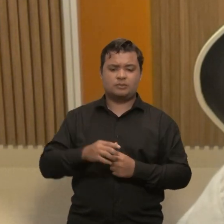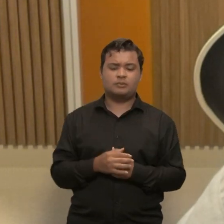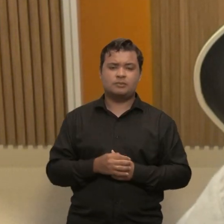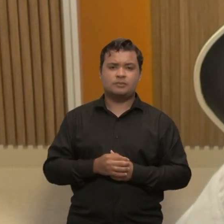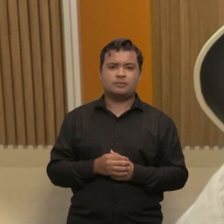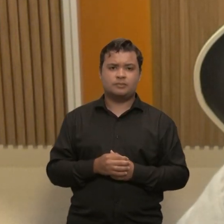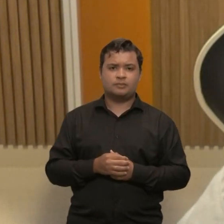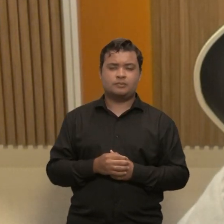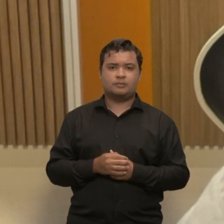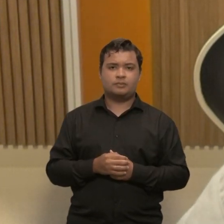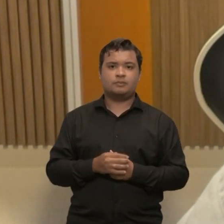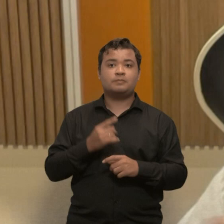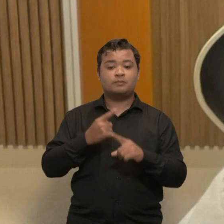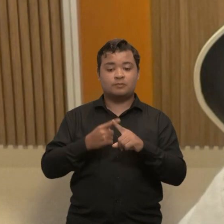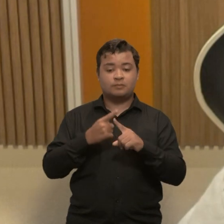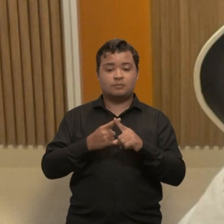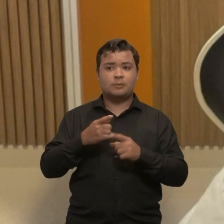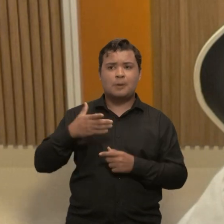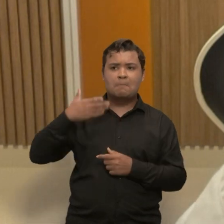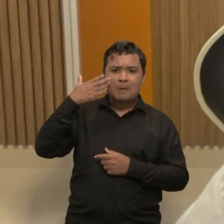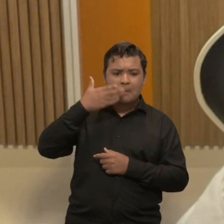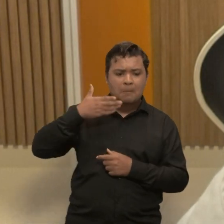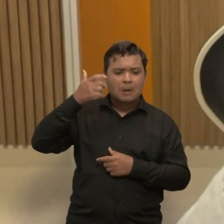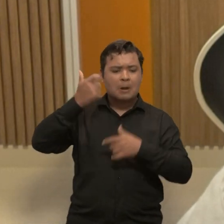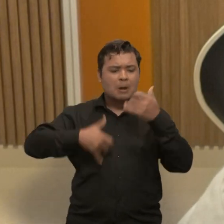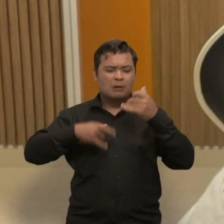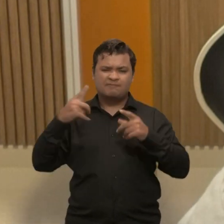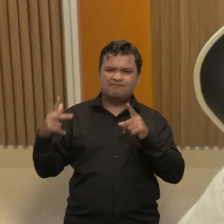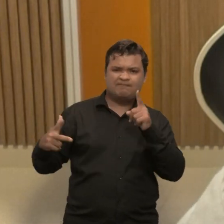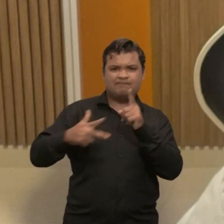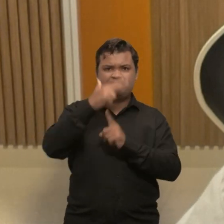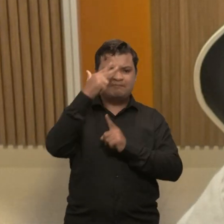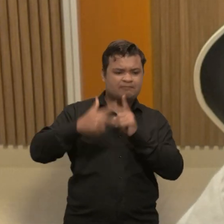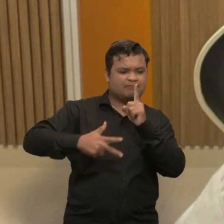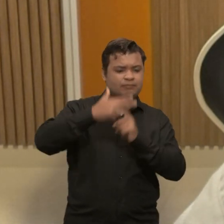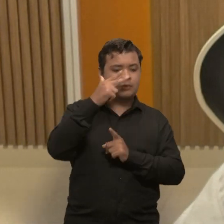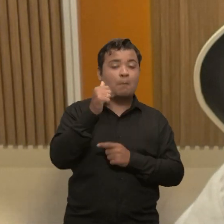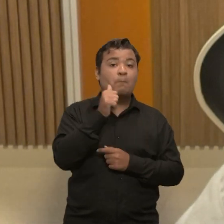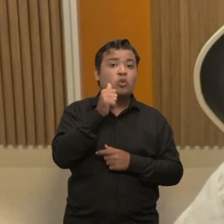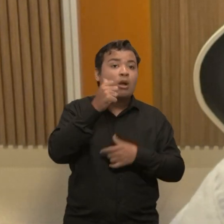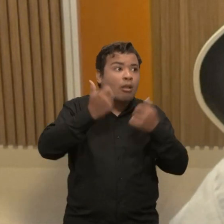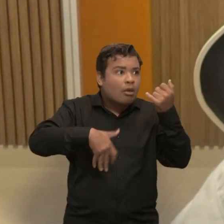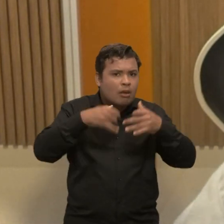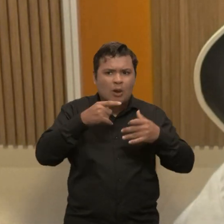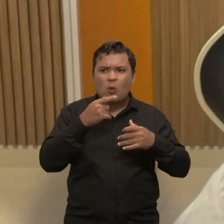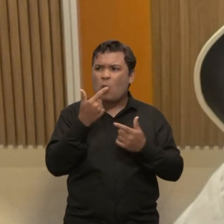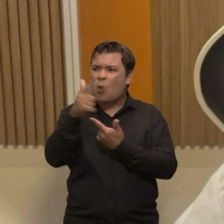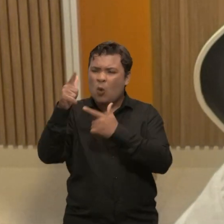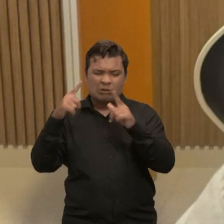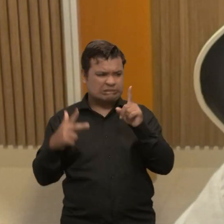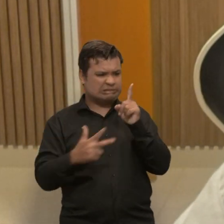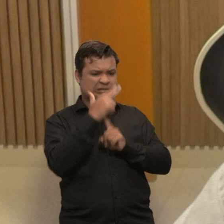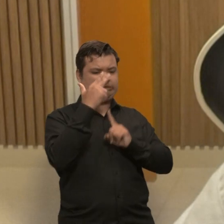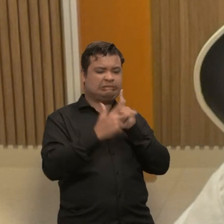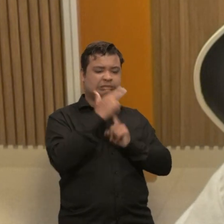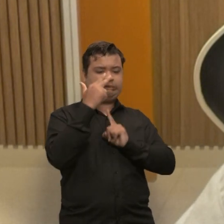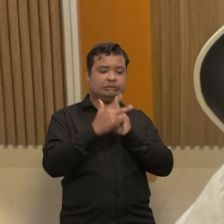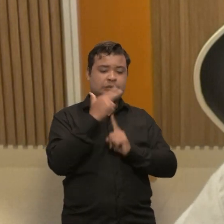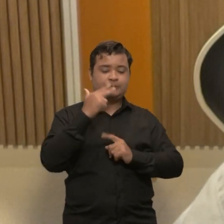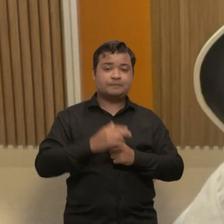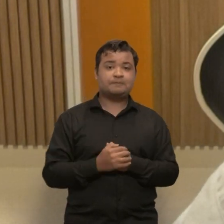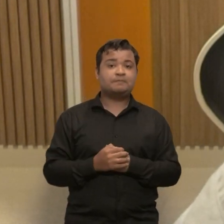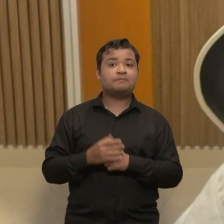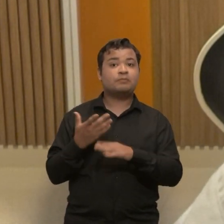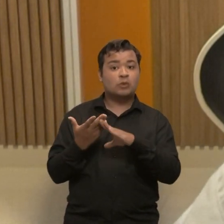muito maior nas falas, uma interrupção quando as mulheres estão falando. Na minha primeira eleição, quando eu